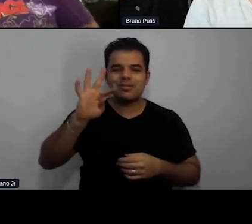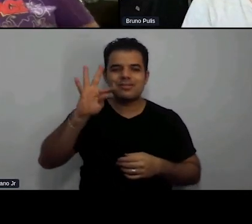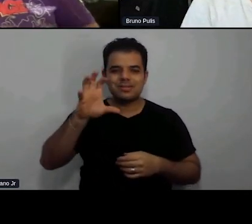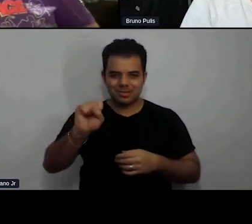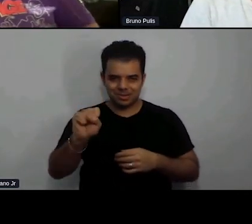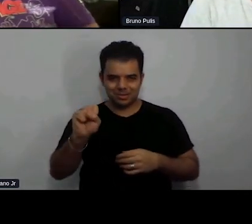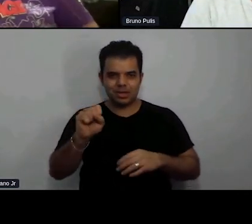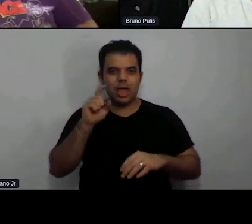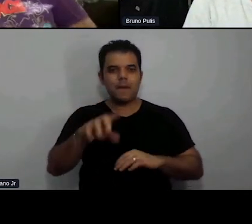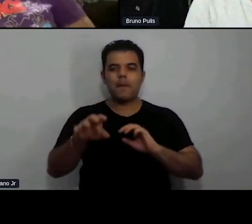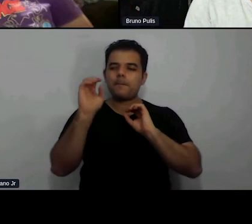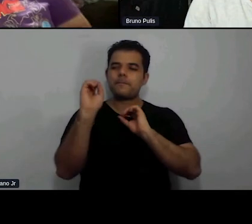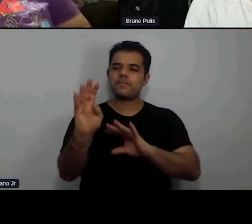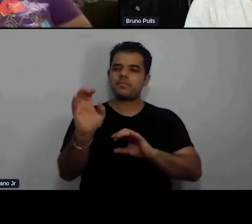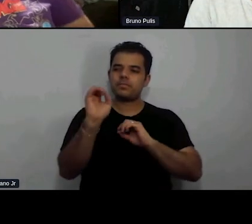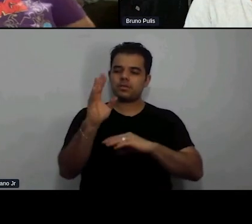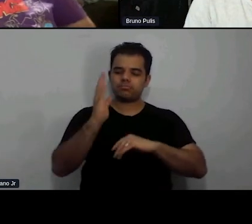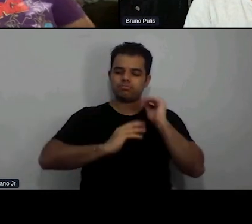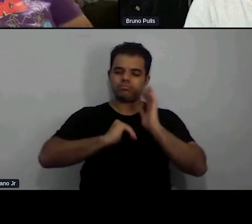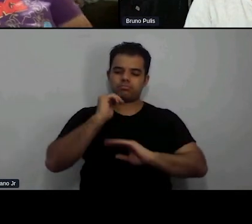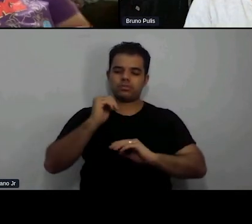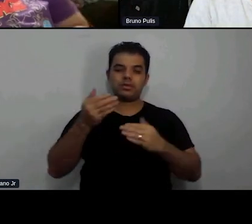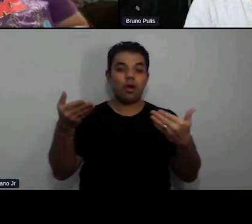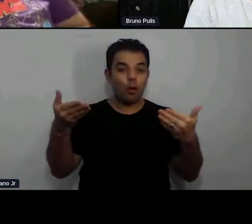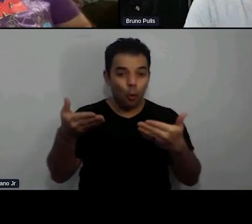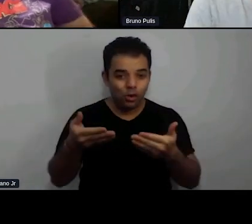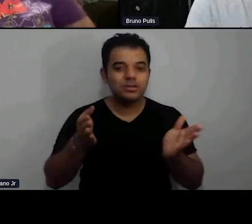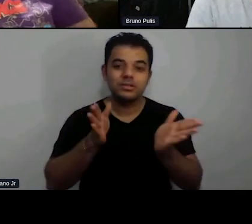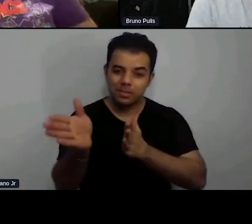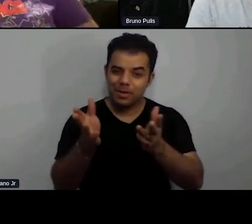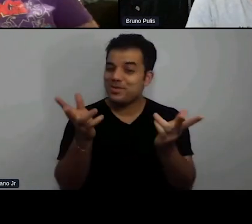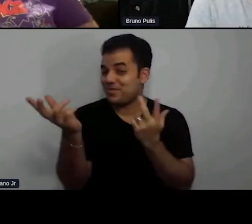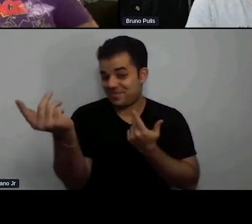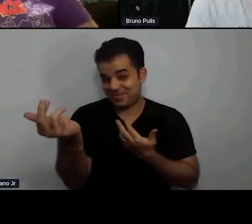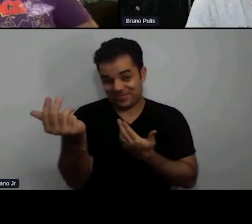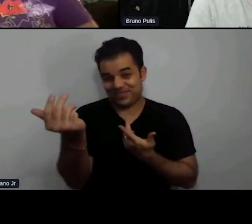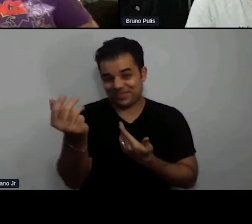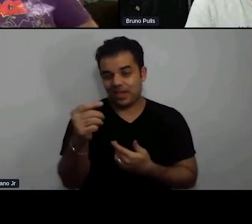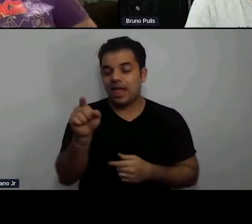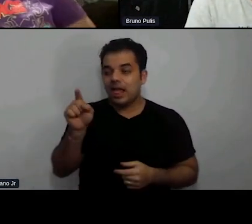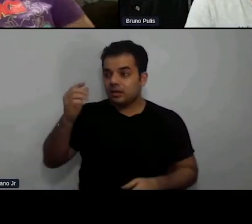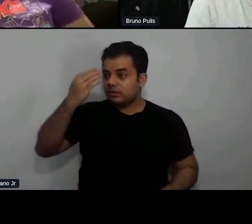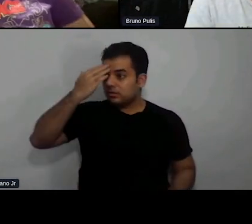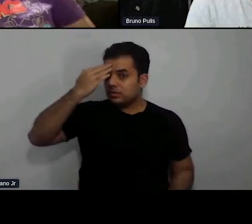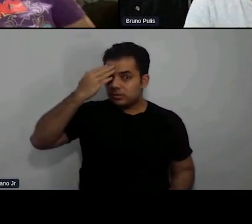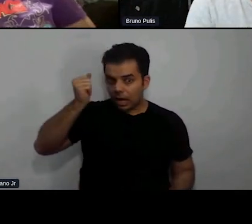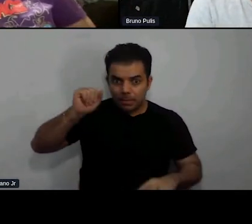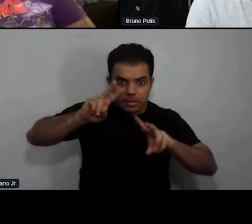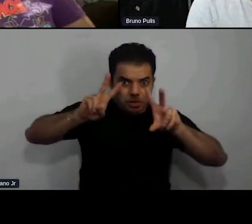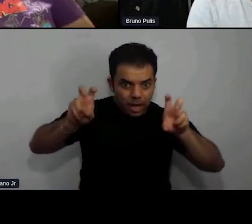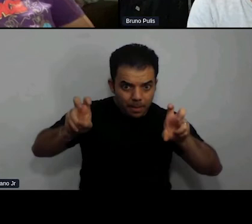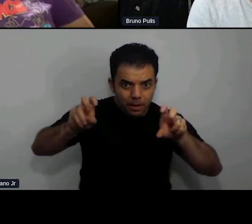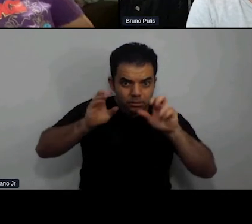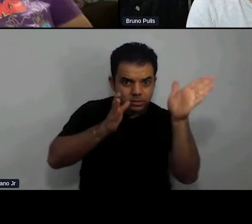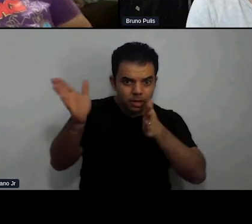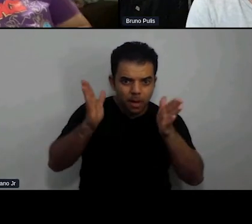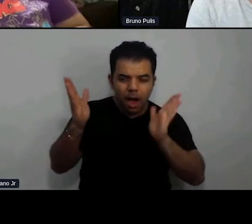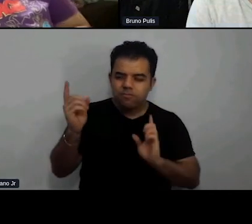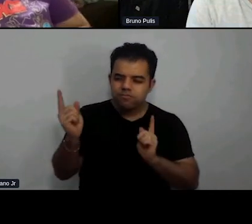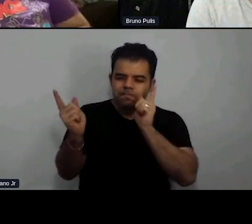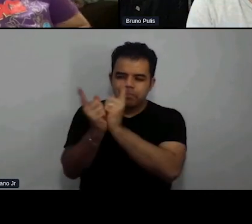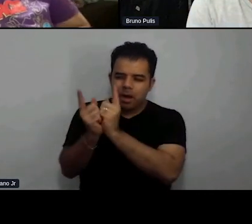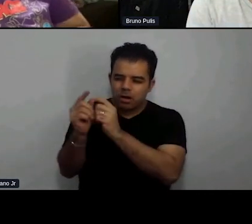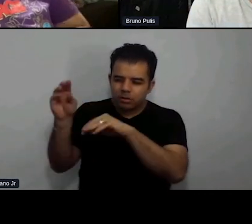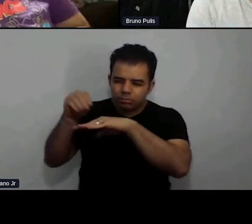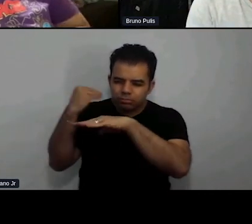para um caminho parecido. Aprender com as pessoas que sabem do assunto, que sabem da maneira